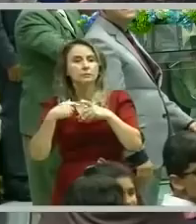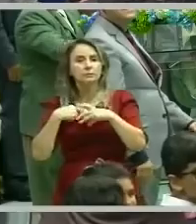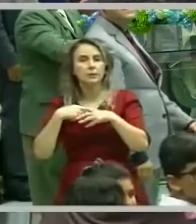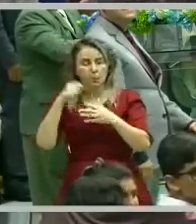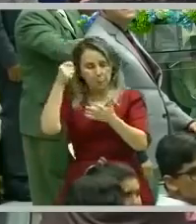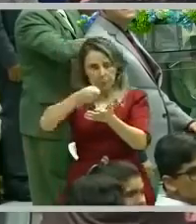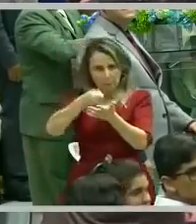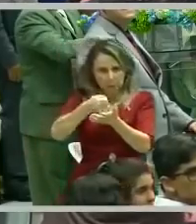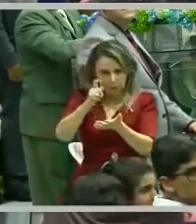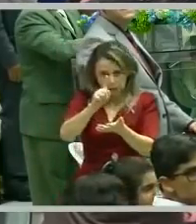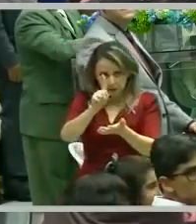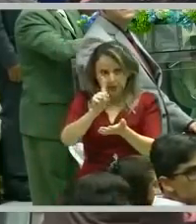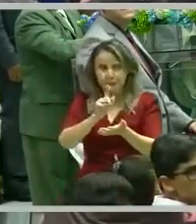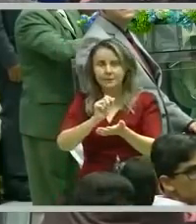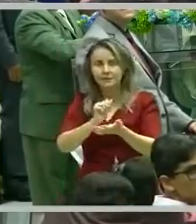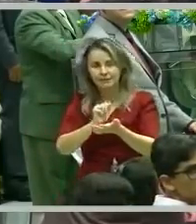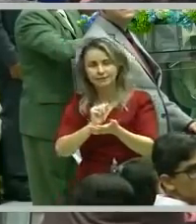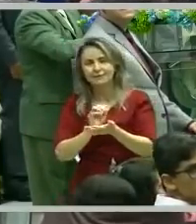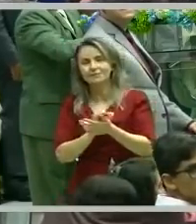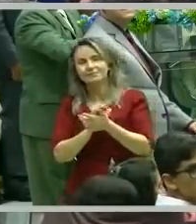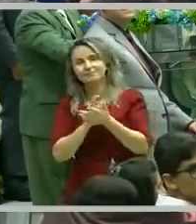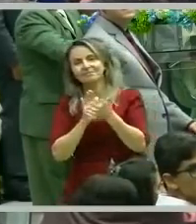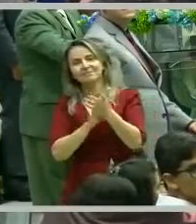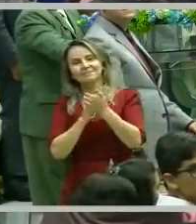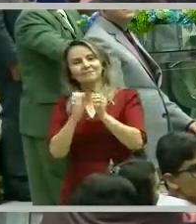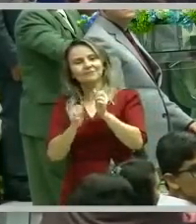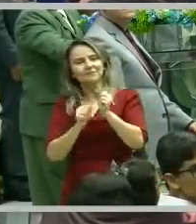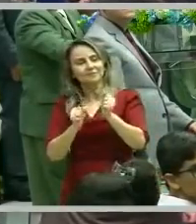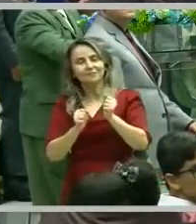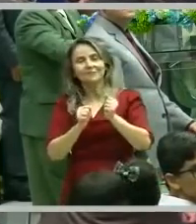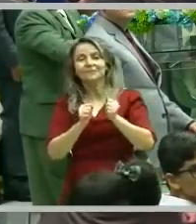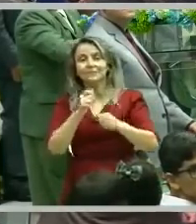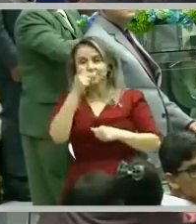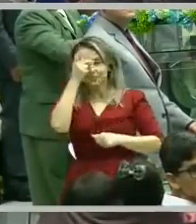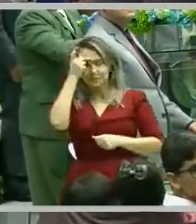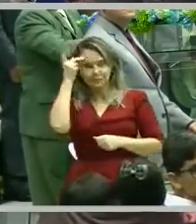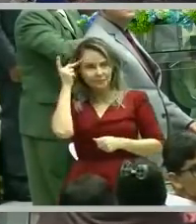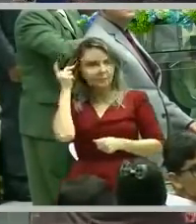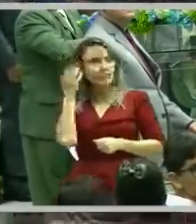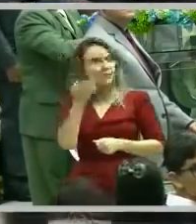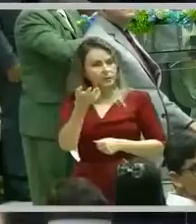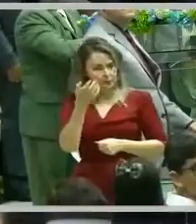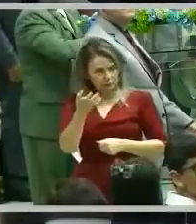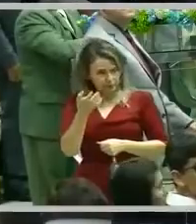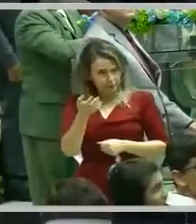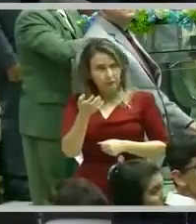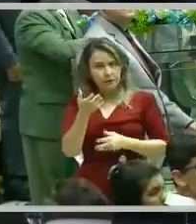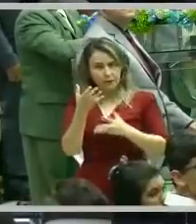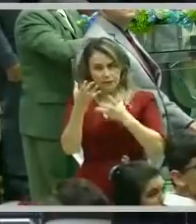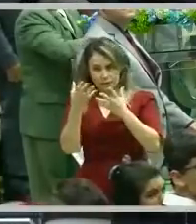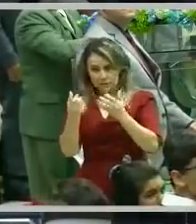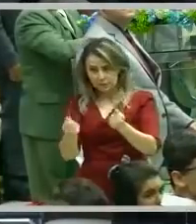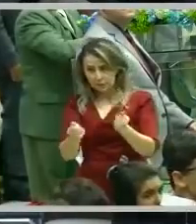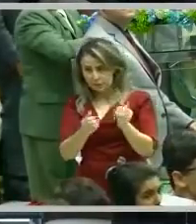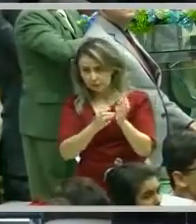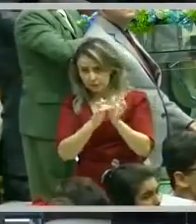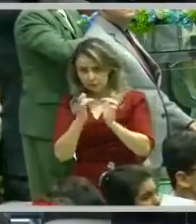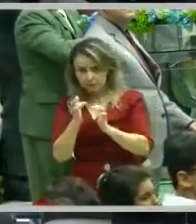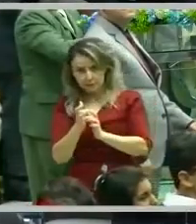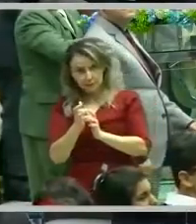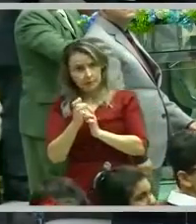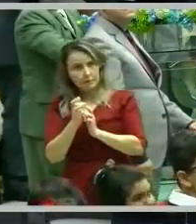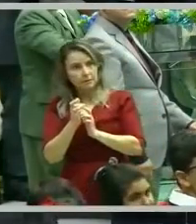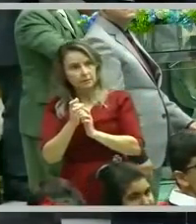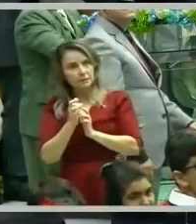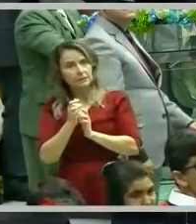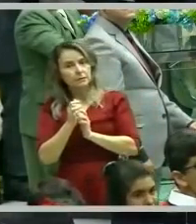Deus. Aleluia. Alguém deseja aceitar o Senhor Jesus como Salvador para entrar nessa fileira? Para entrar nesta peleja? Para